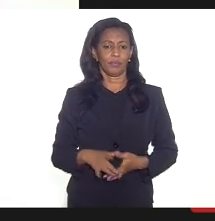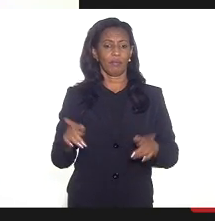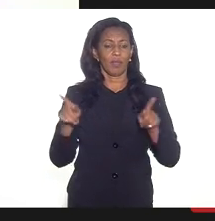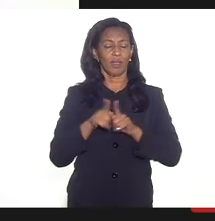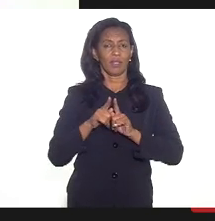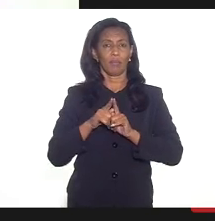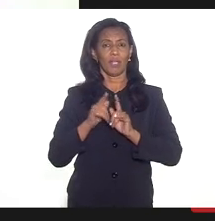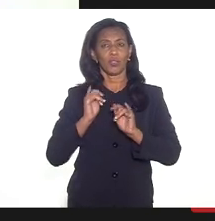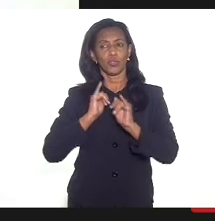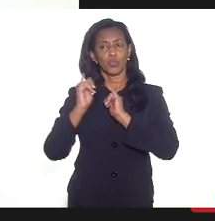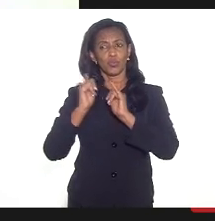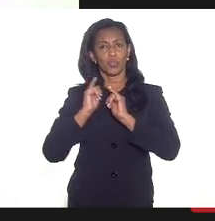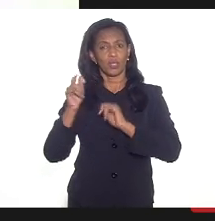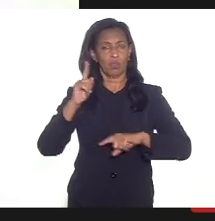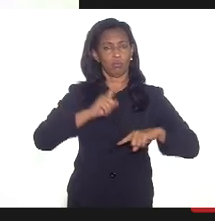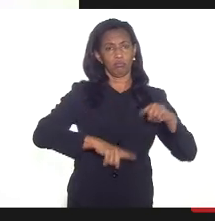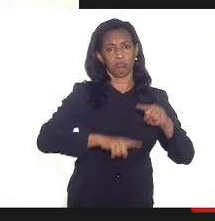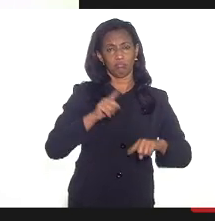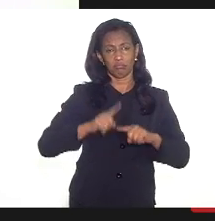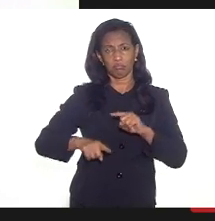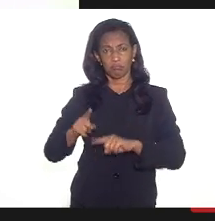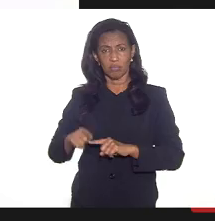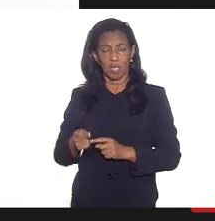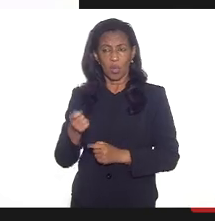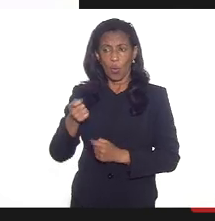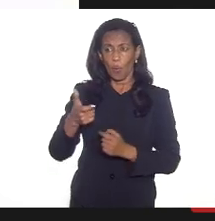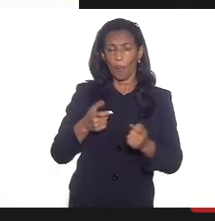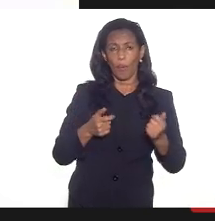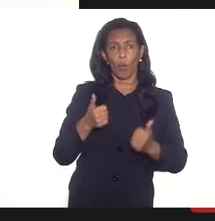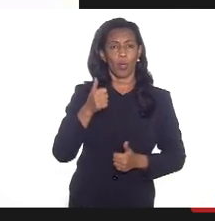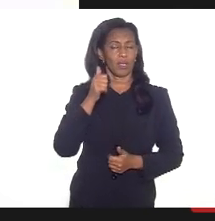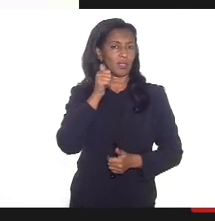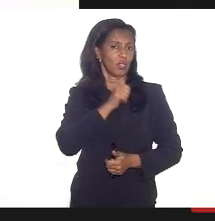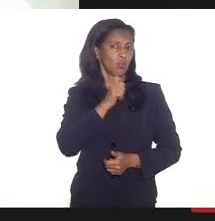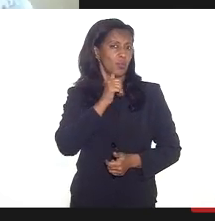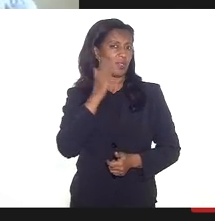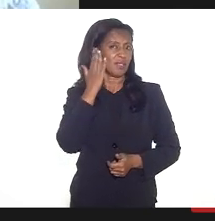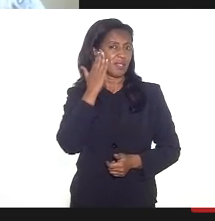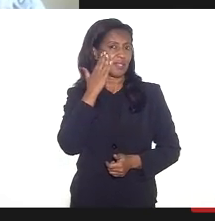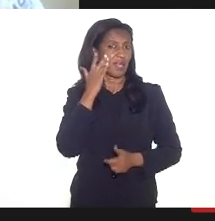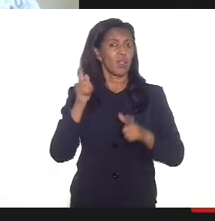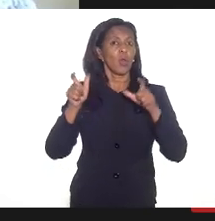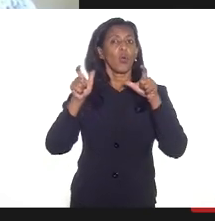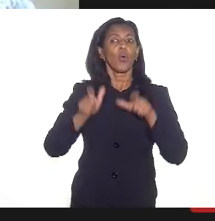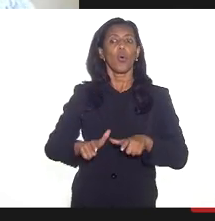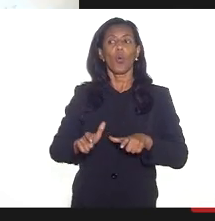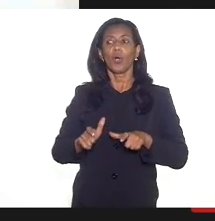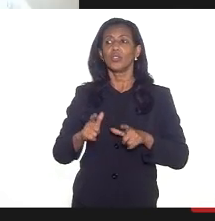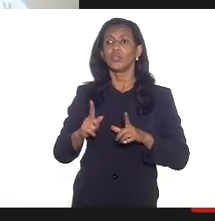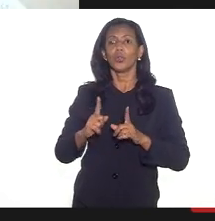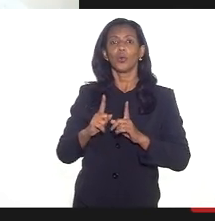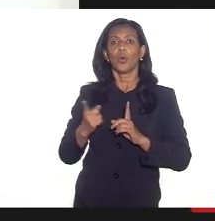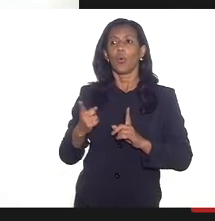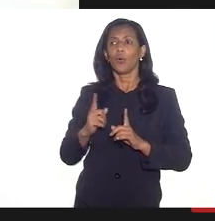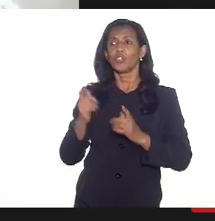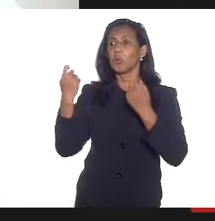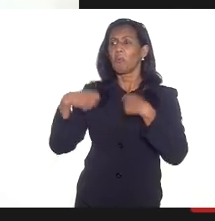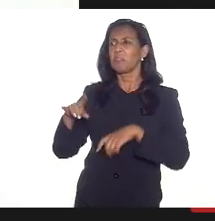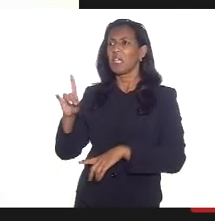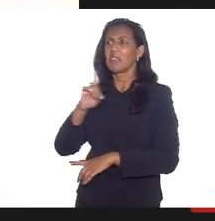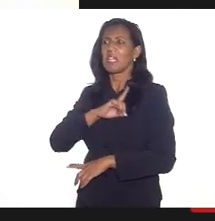dos equipamentos. São poucas as mulheres que têm conhecimento de onde elas se dirigem, a não ser as